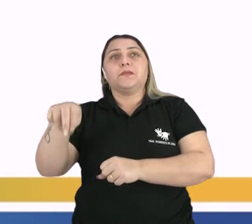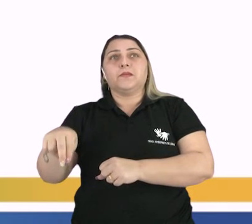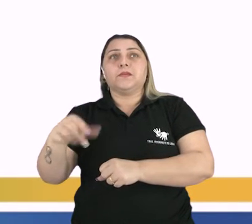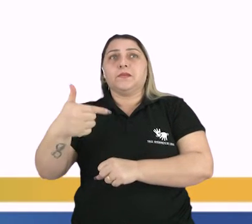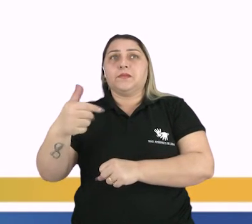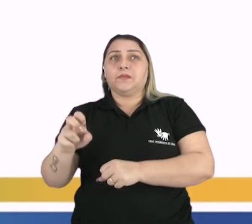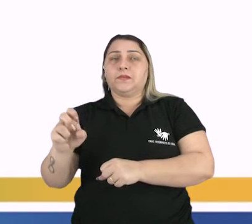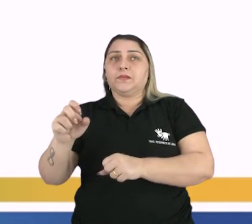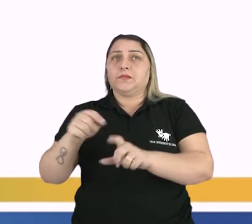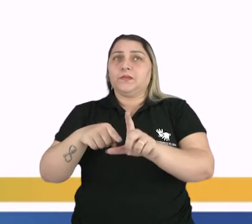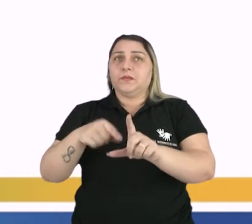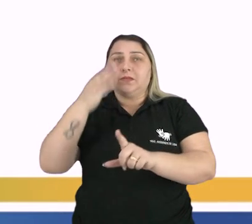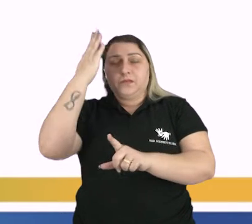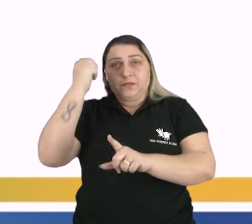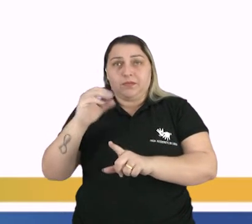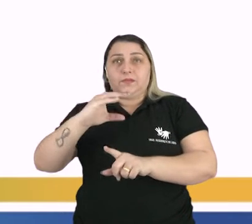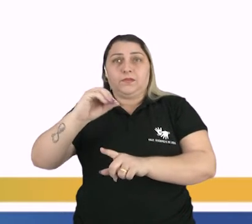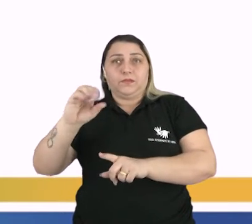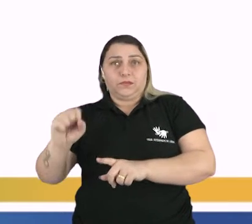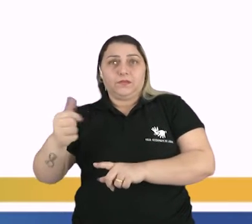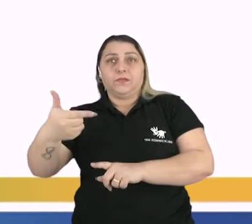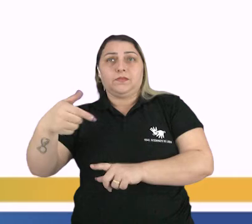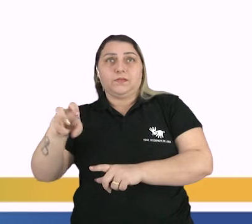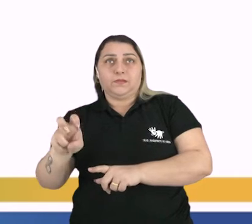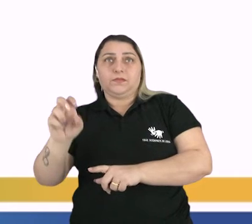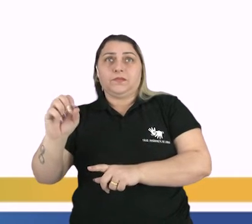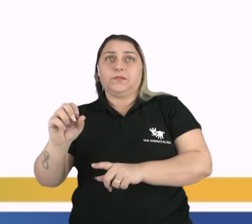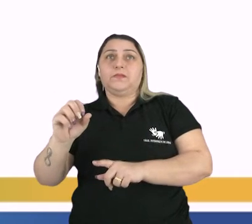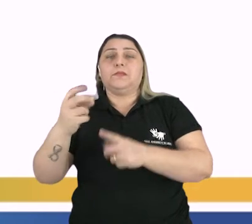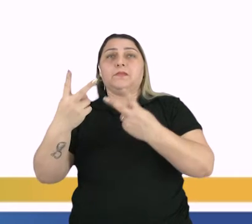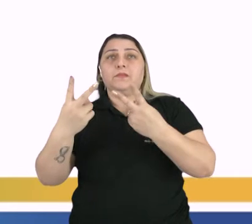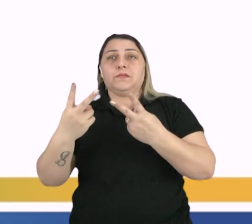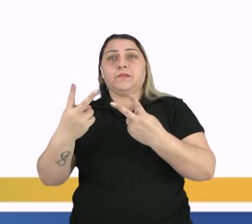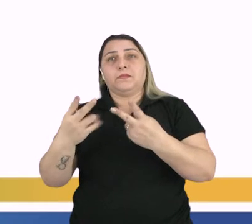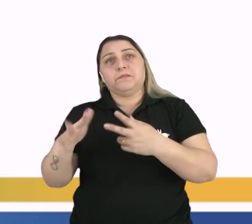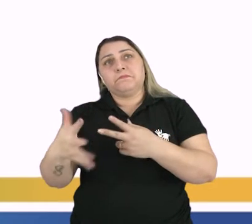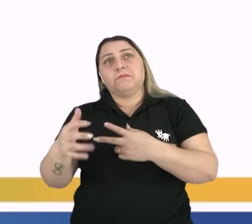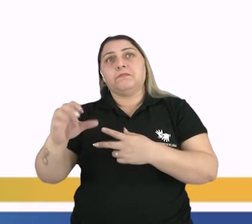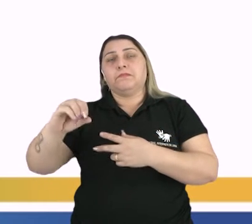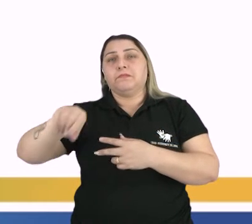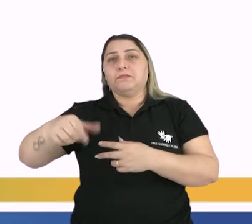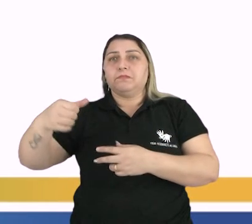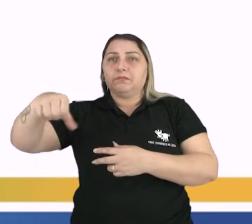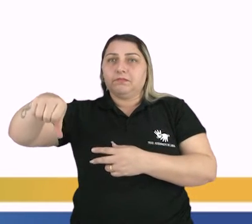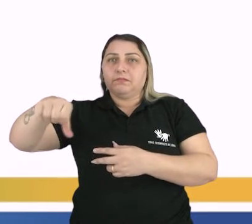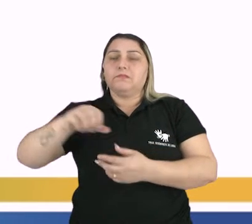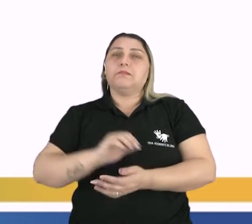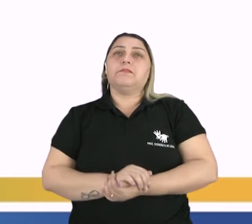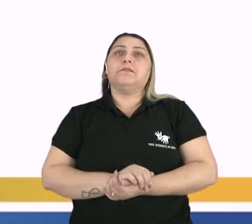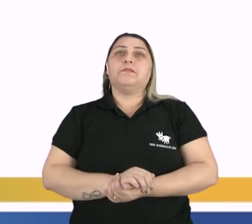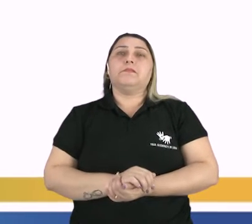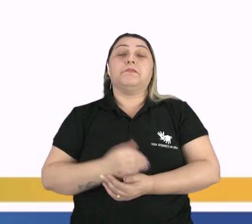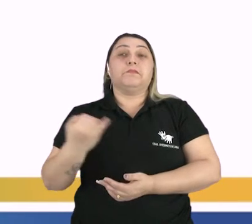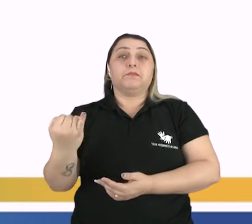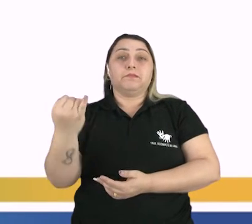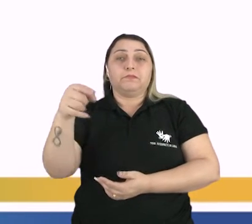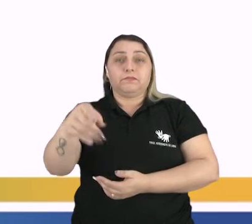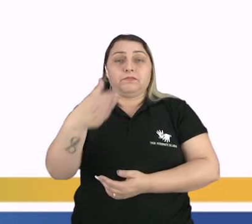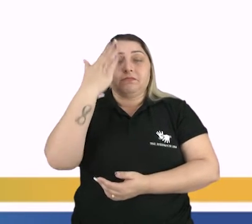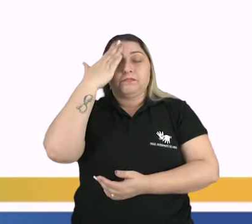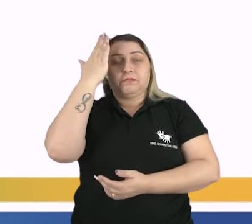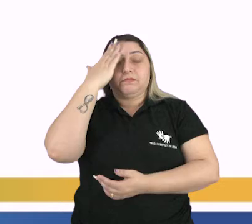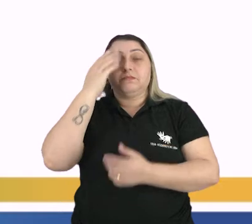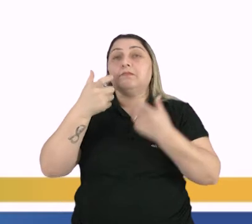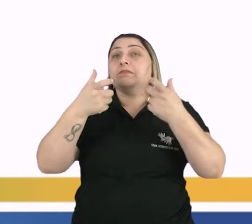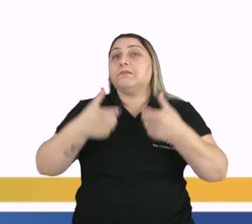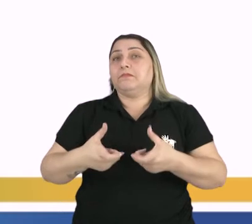graus, sabendo que cosseno de 25 graus aí dá um valor aproximado de 0,9. É importante você saber